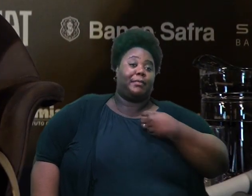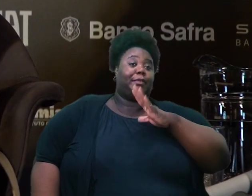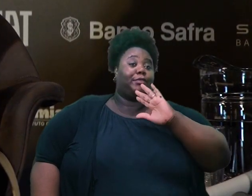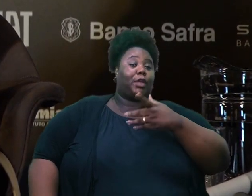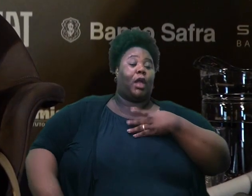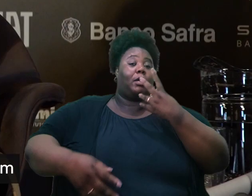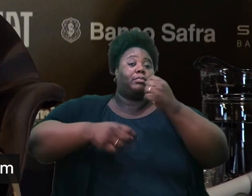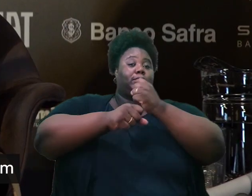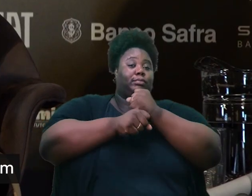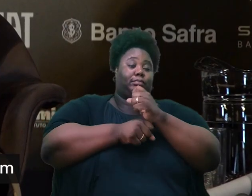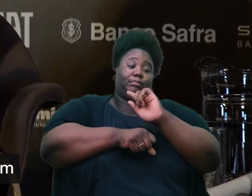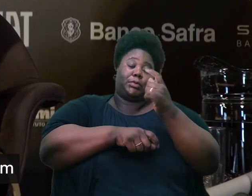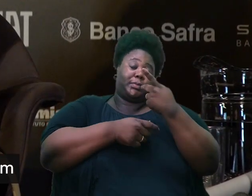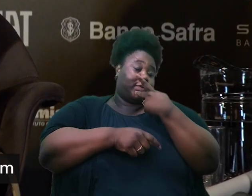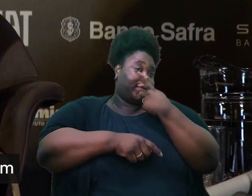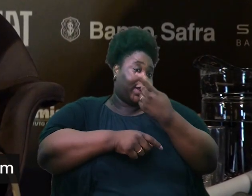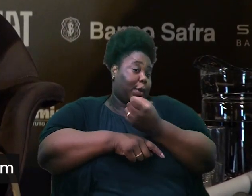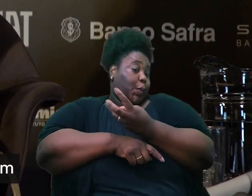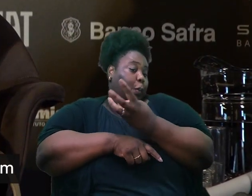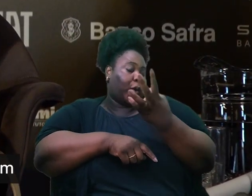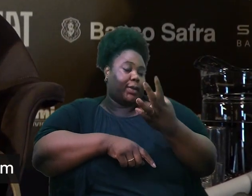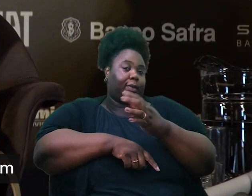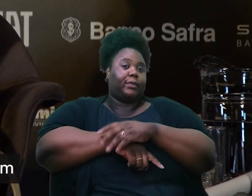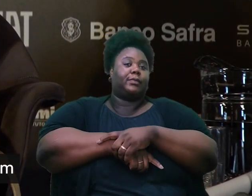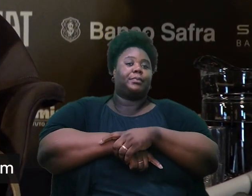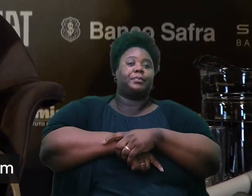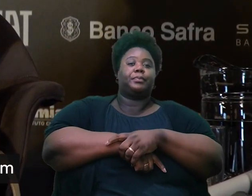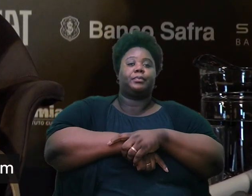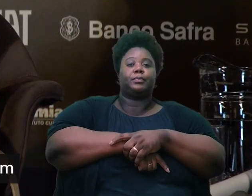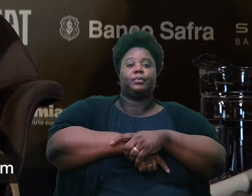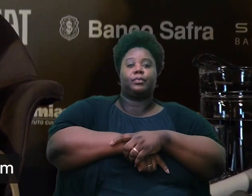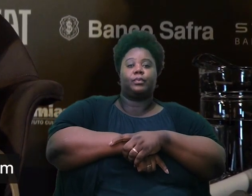algumas décadas, não preciso revelar quantas, né?